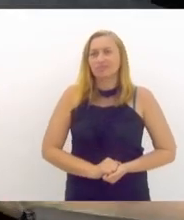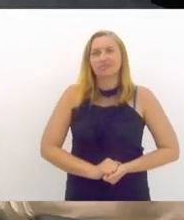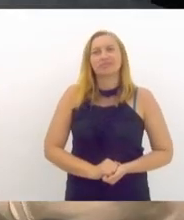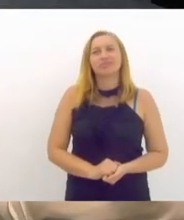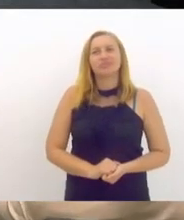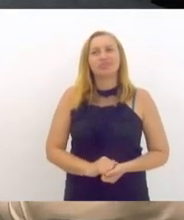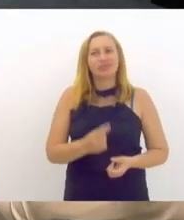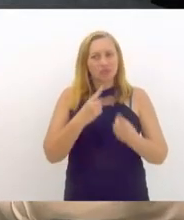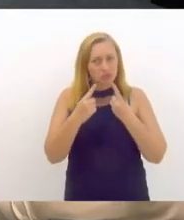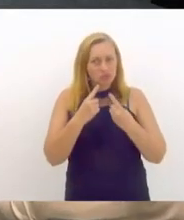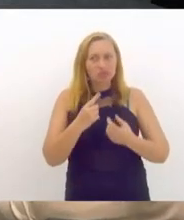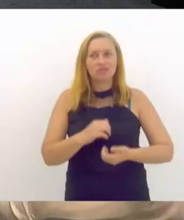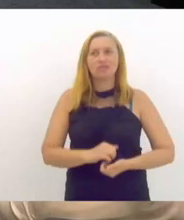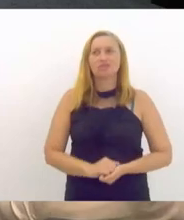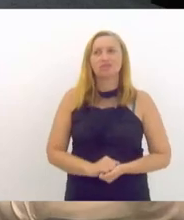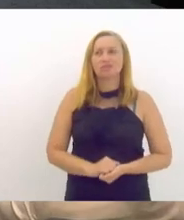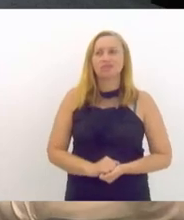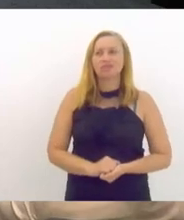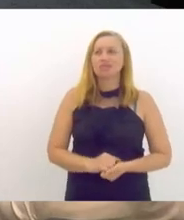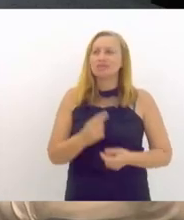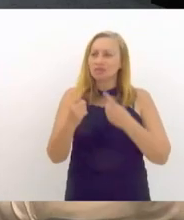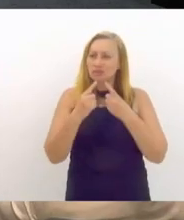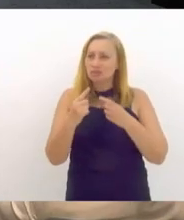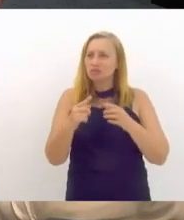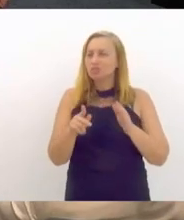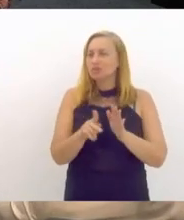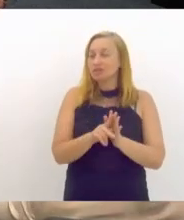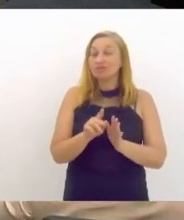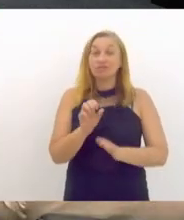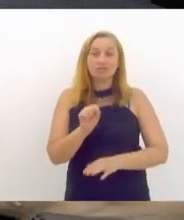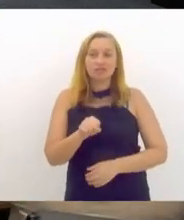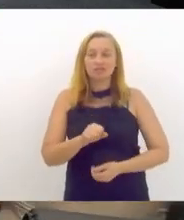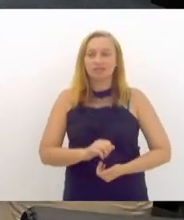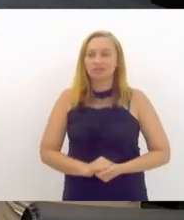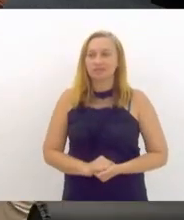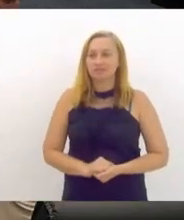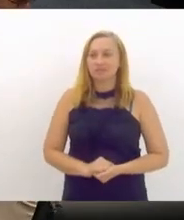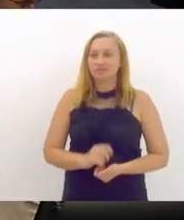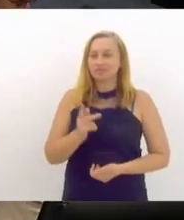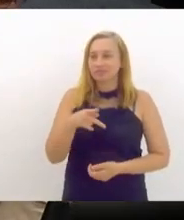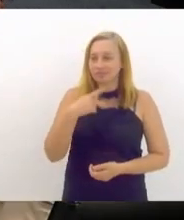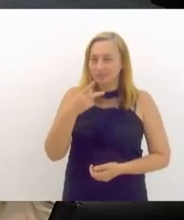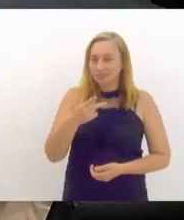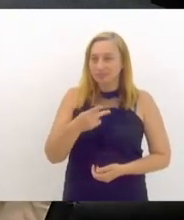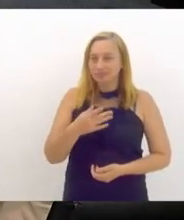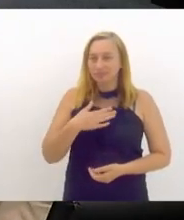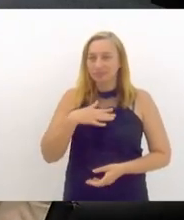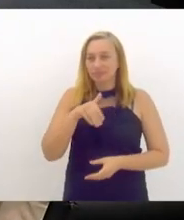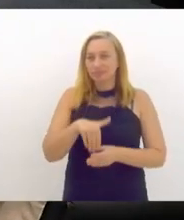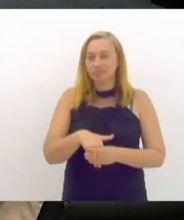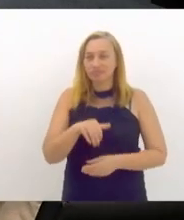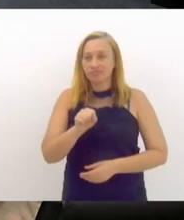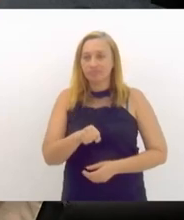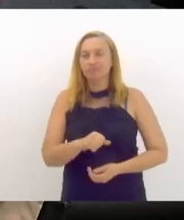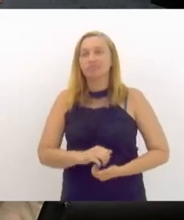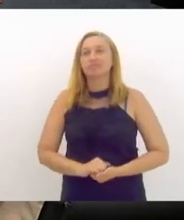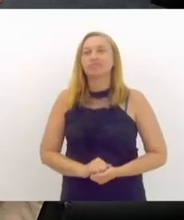vai discutir? Discutir o projeto? Sim. E manifestar o meu voto favorável.